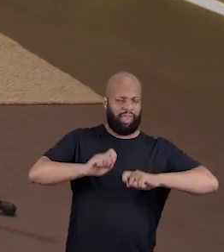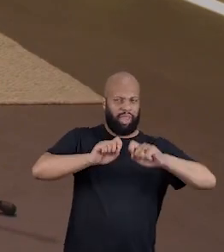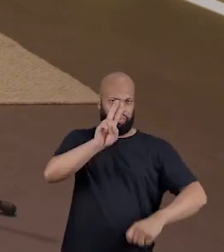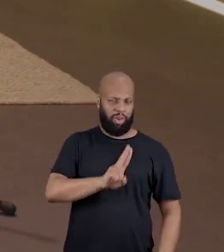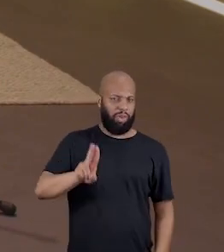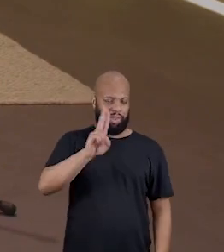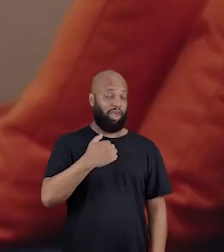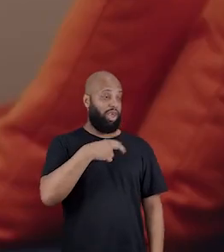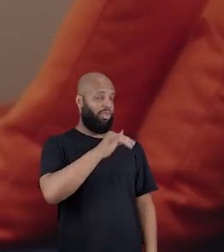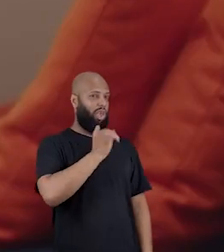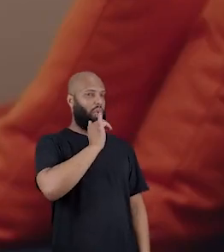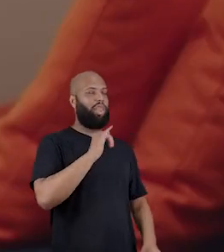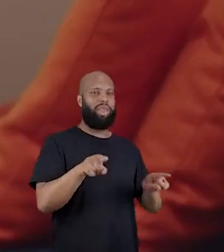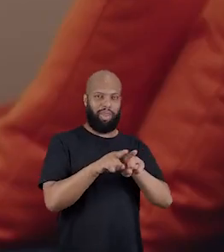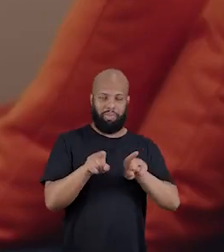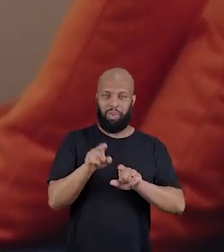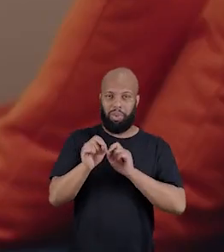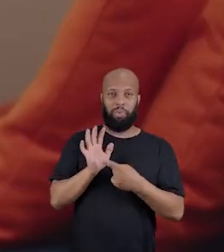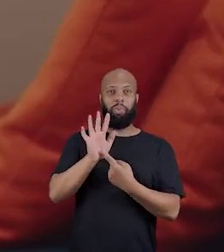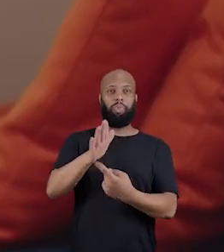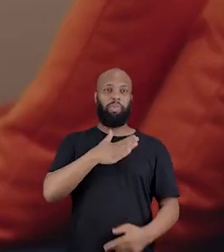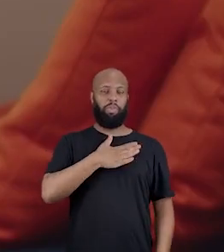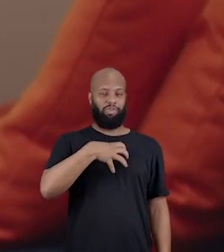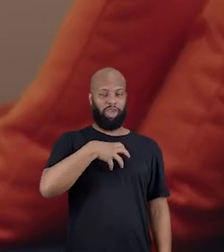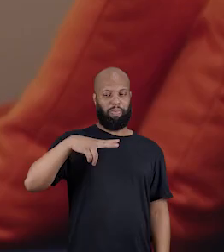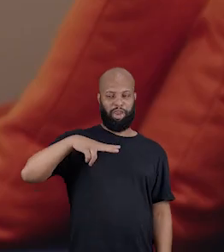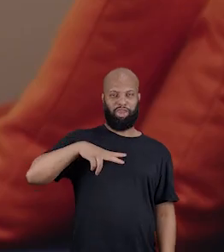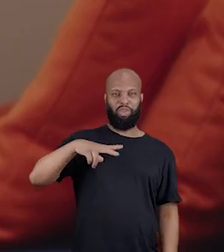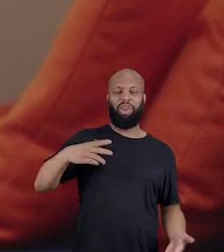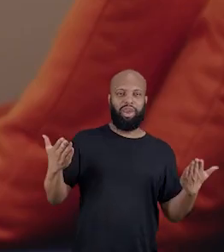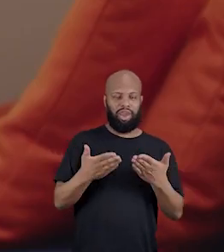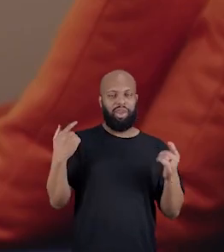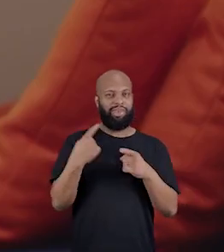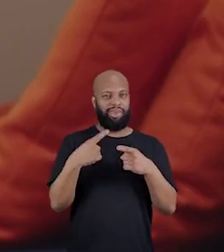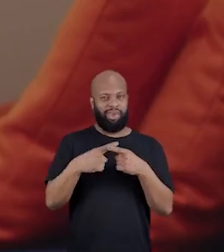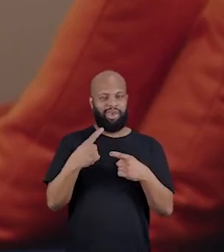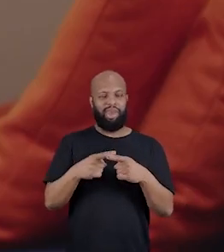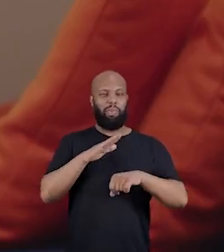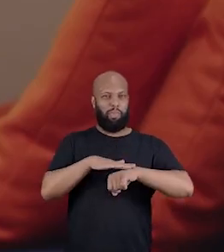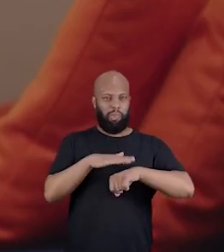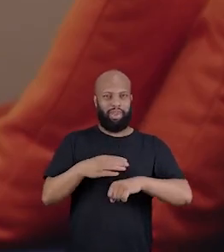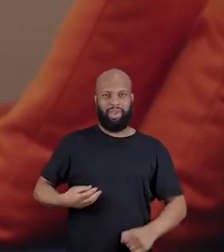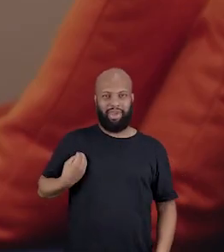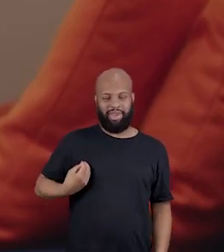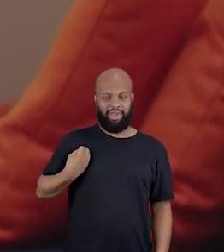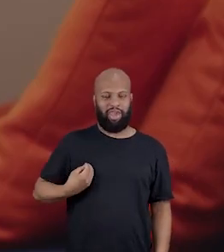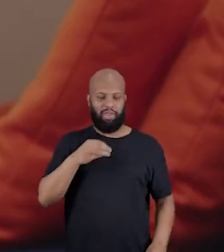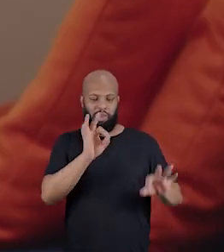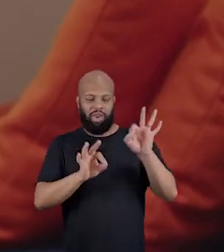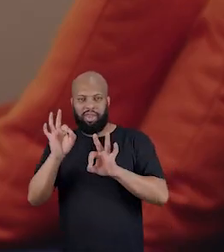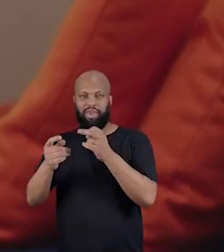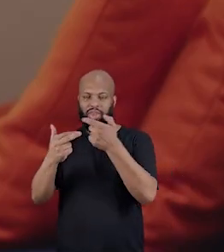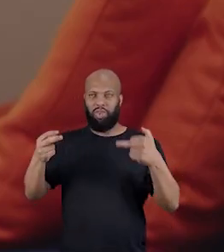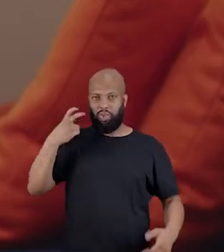que a gente pode usar no dia a dia. E Fê, eu vou contar um pouco, trazendo um pouco até do meu aspecto pessoal, né? Quando a gente estava